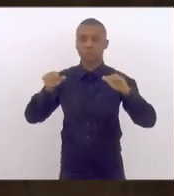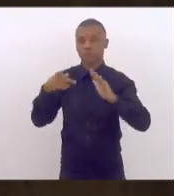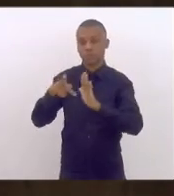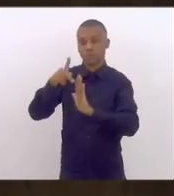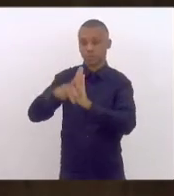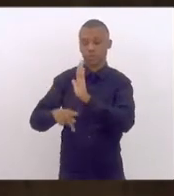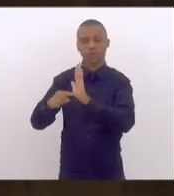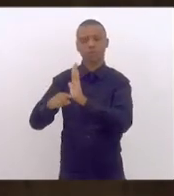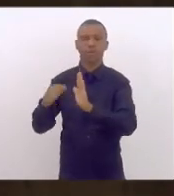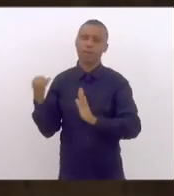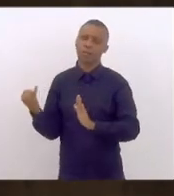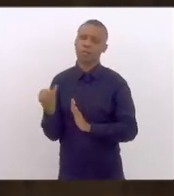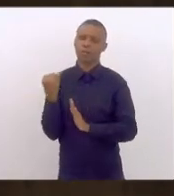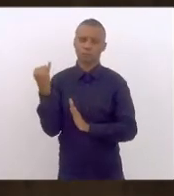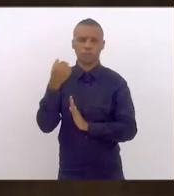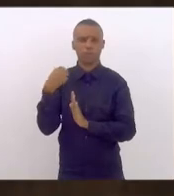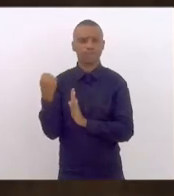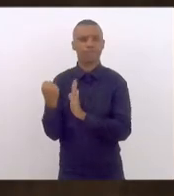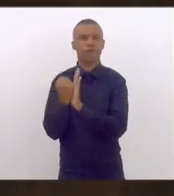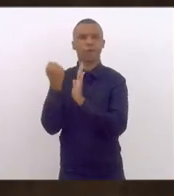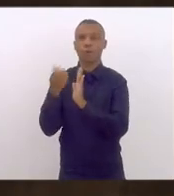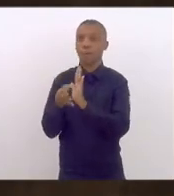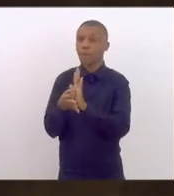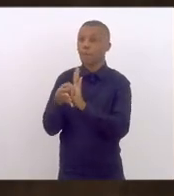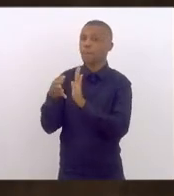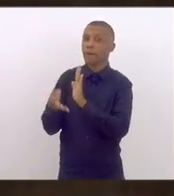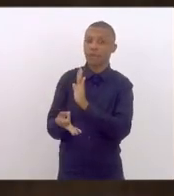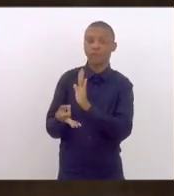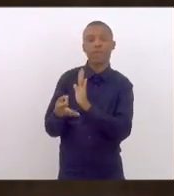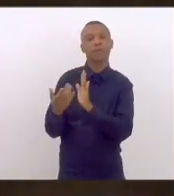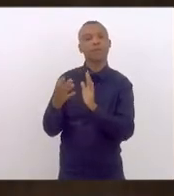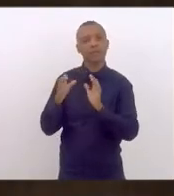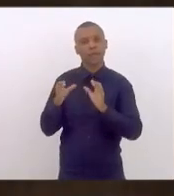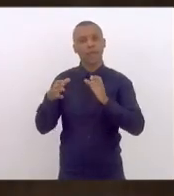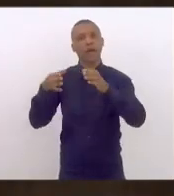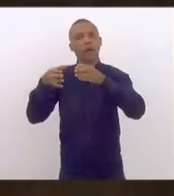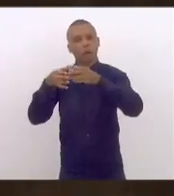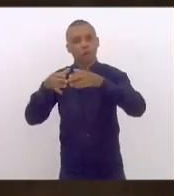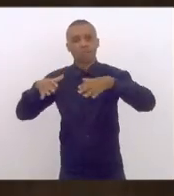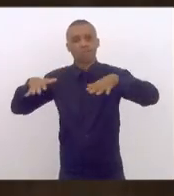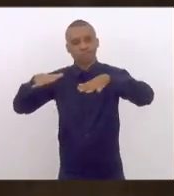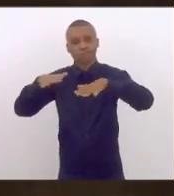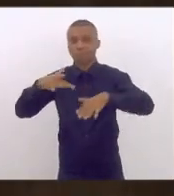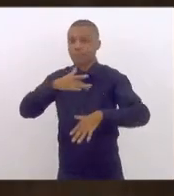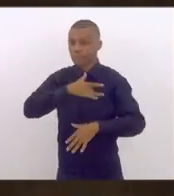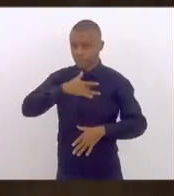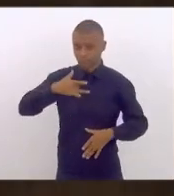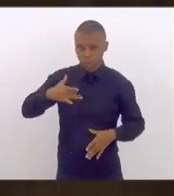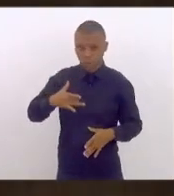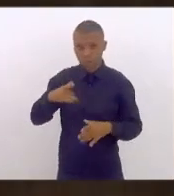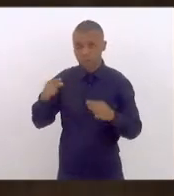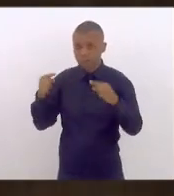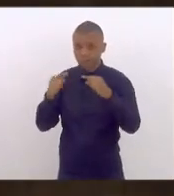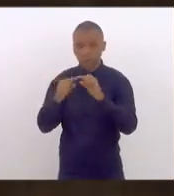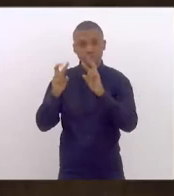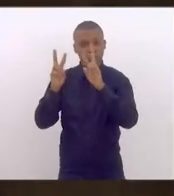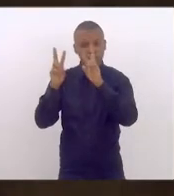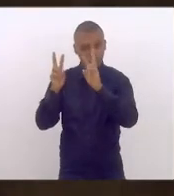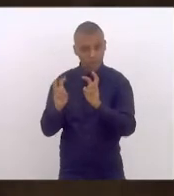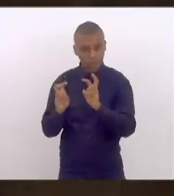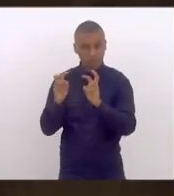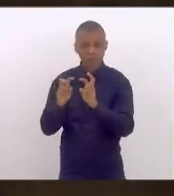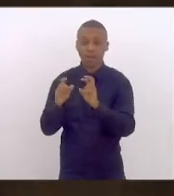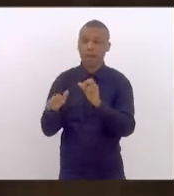fundamental o parecer da comissão de saúde no mérito ele